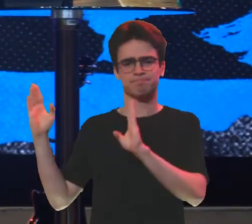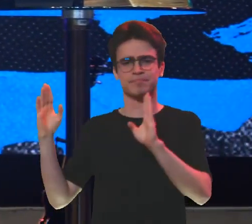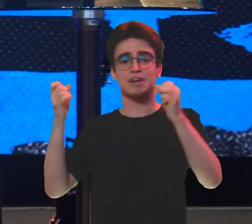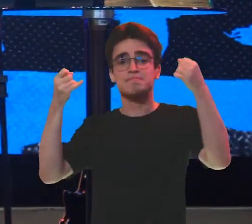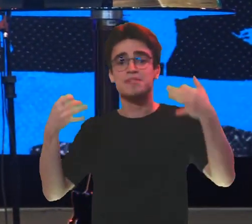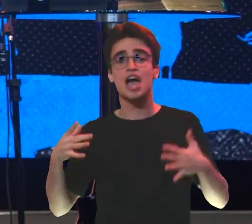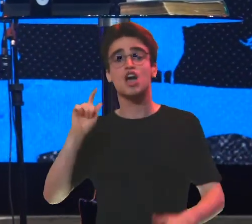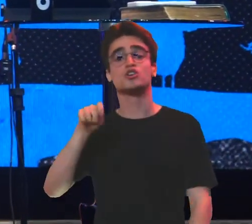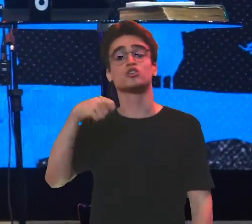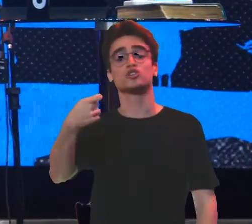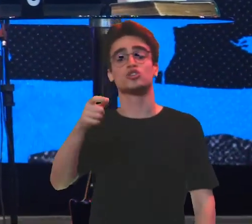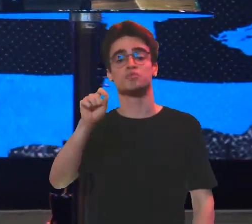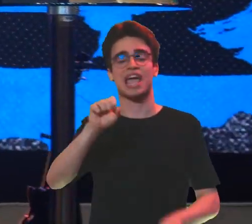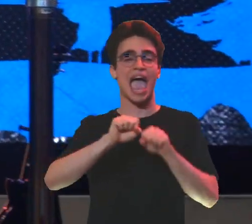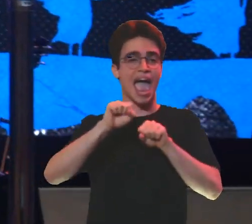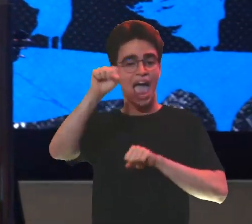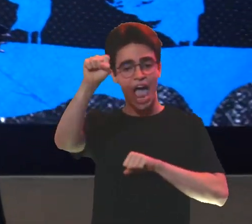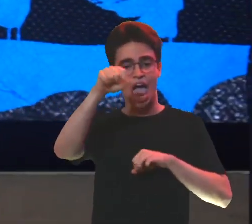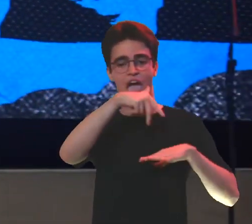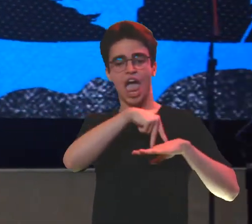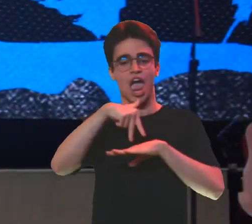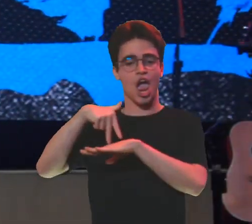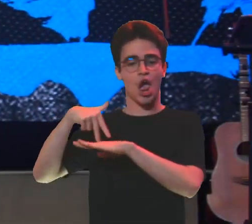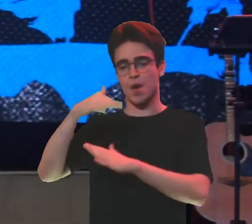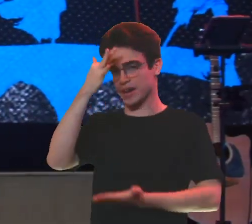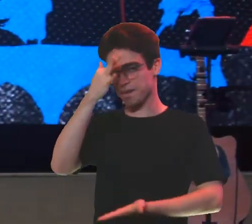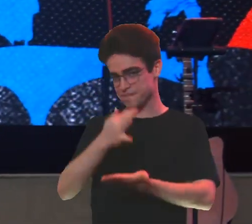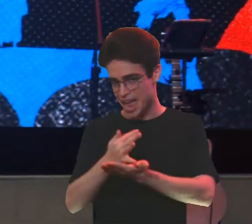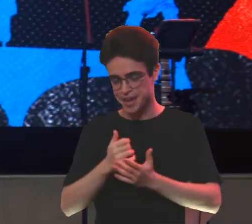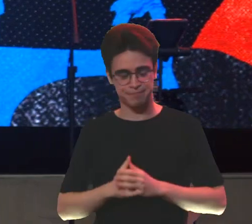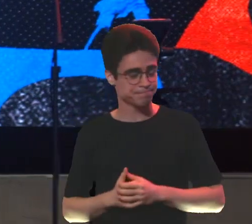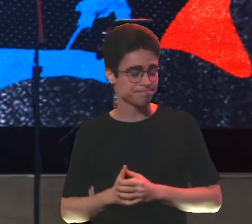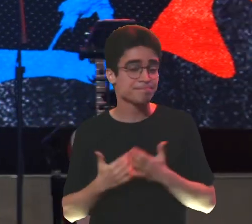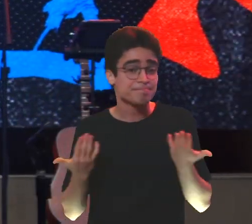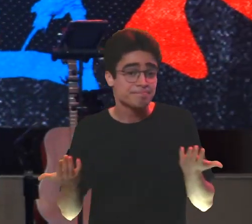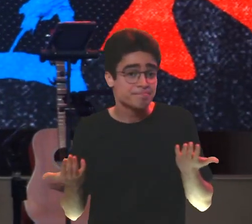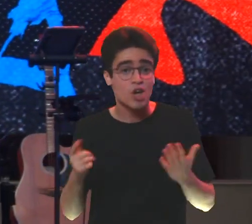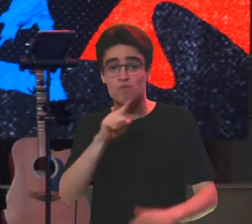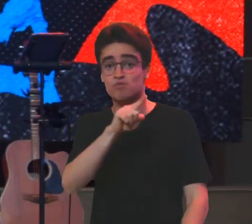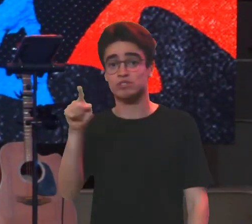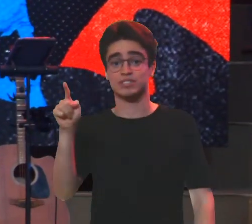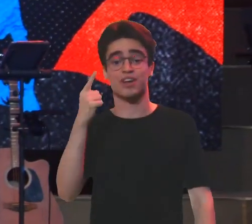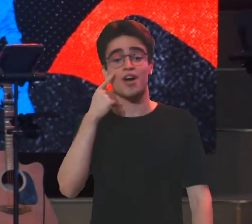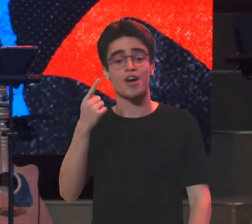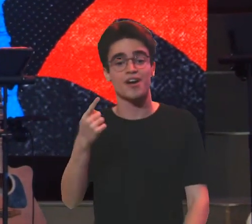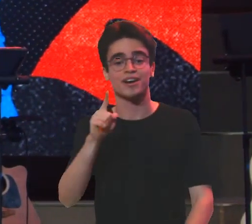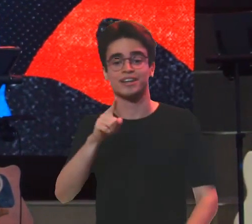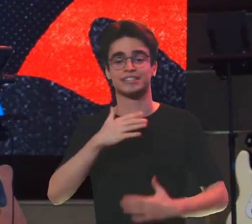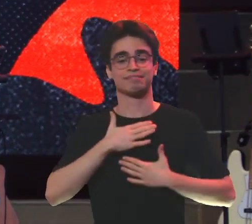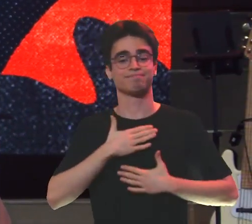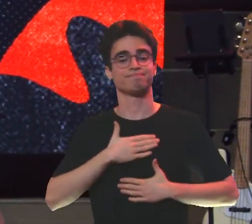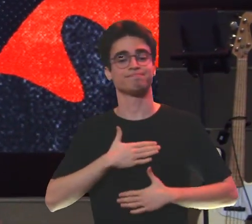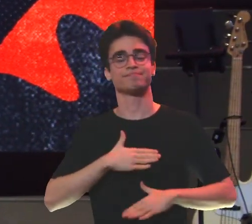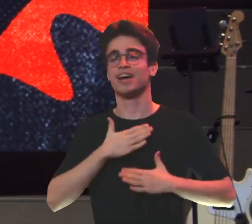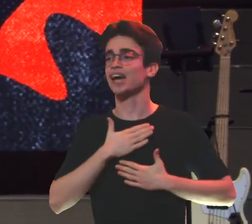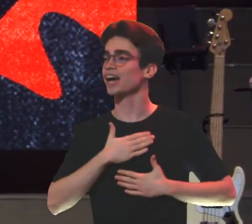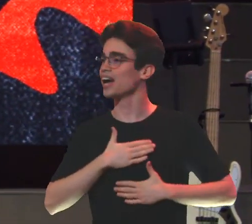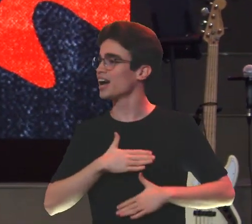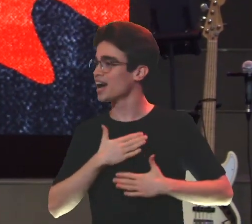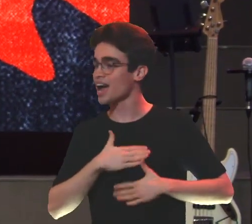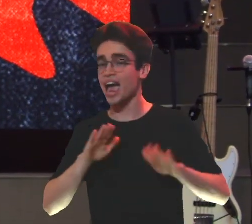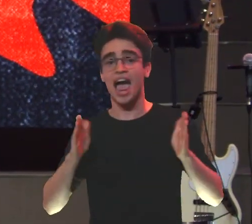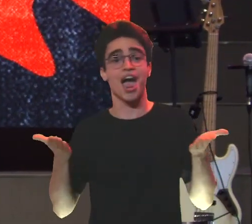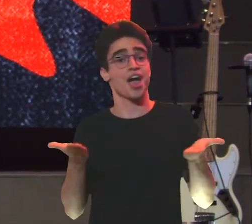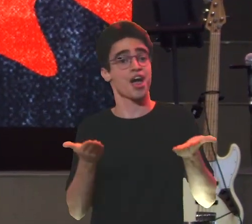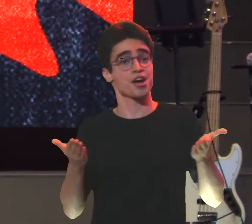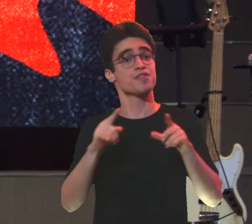sobre os heróis da fé. Eu não sei você, mas faz silêncio aí. Agora é o